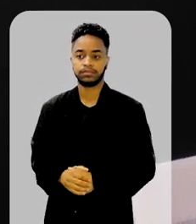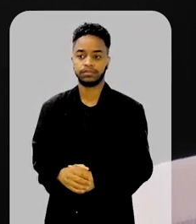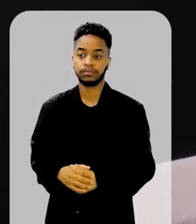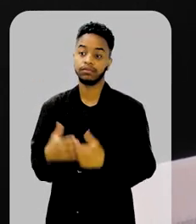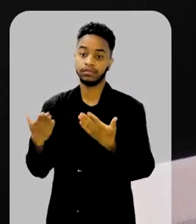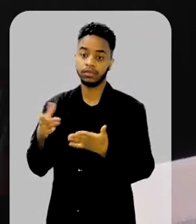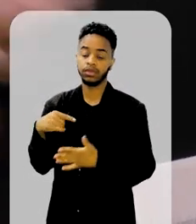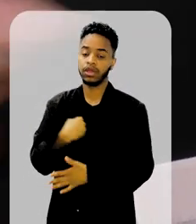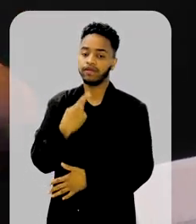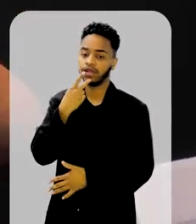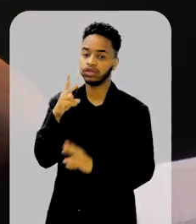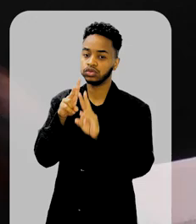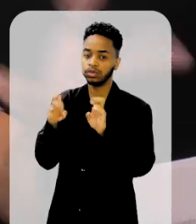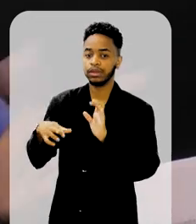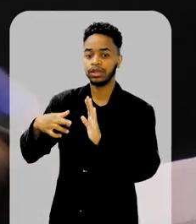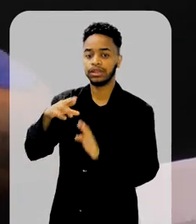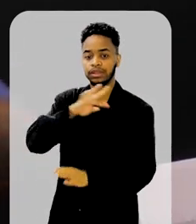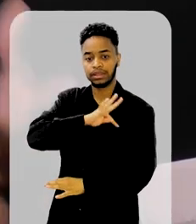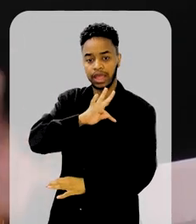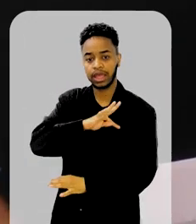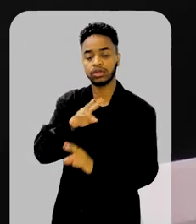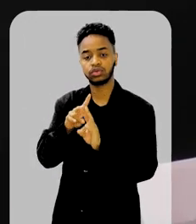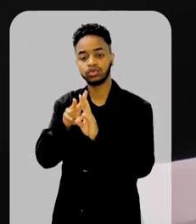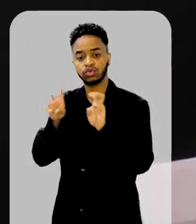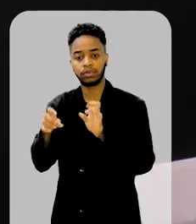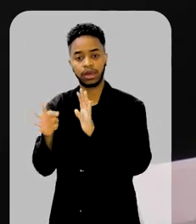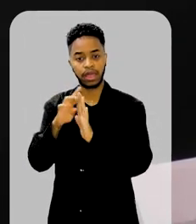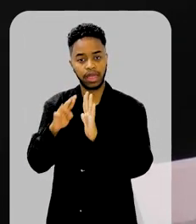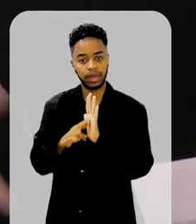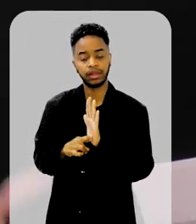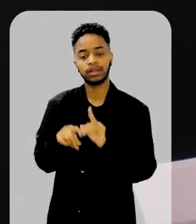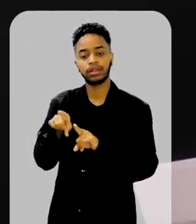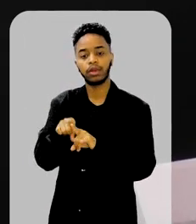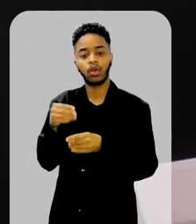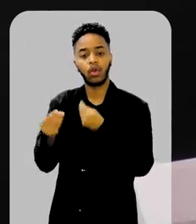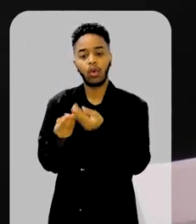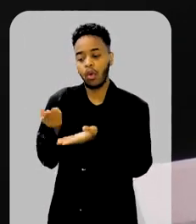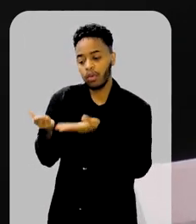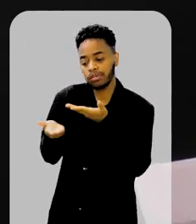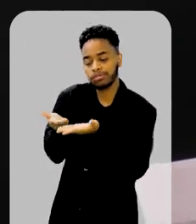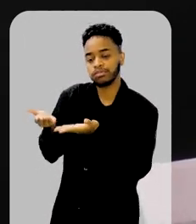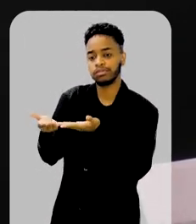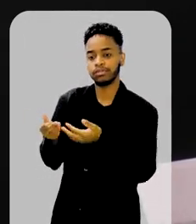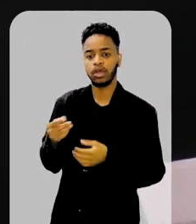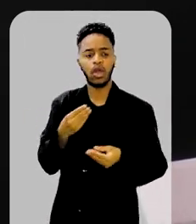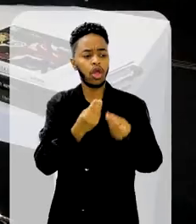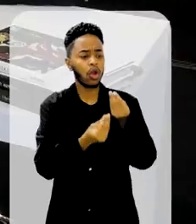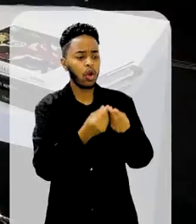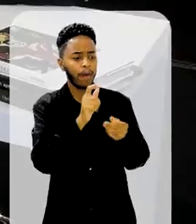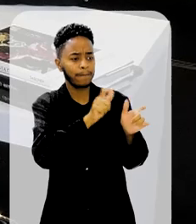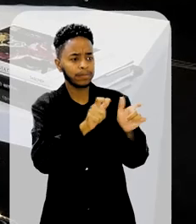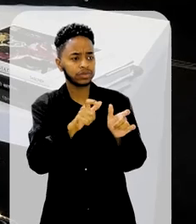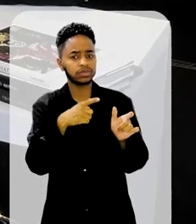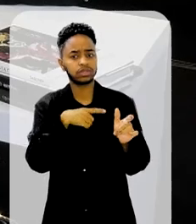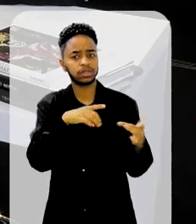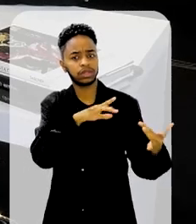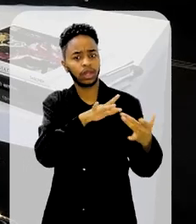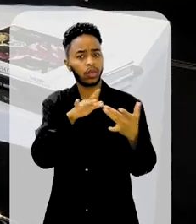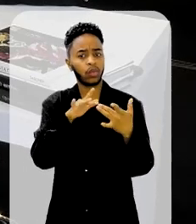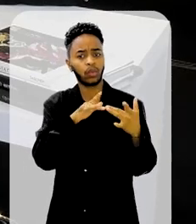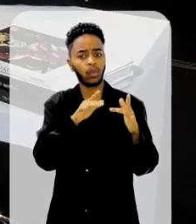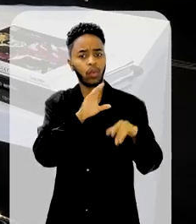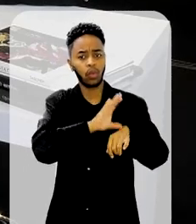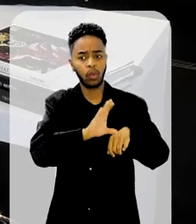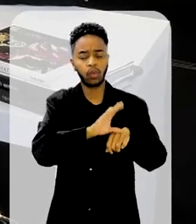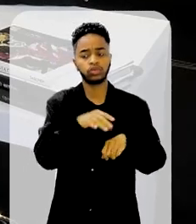carnaval e aí a gente vai falando de técnicas de regras do tratamento que hoje mudou completamente e como é que as pessoas têm acesso a